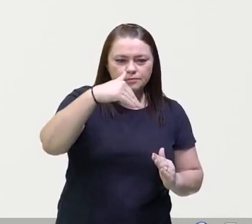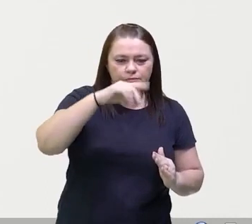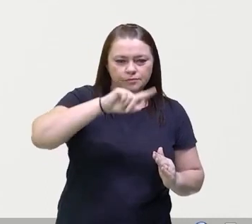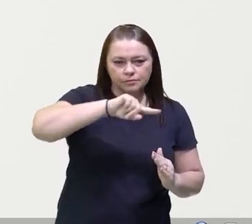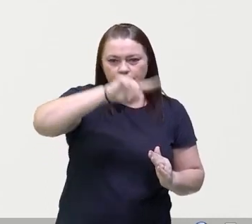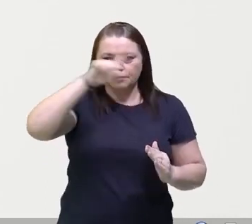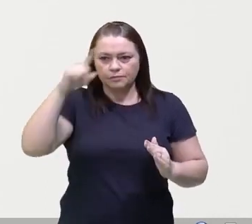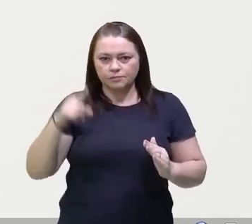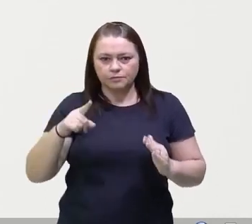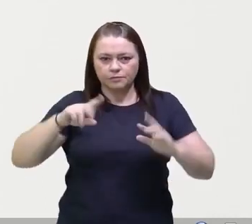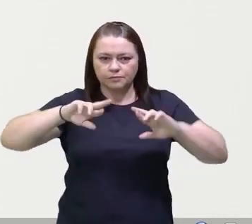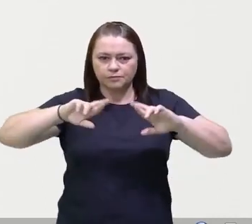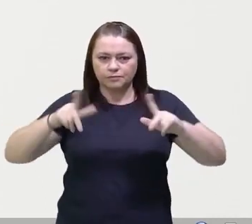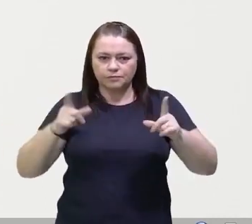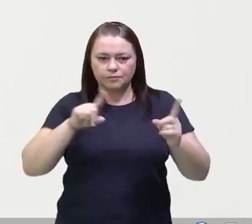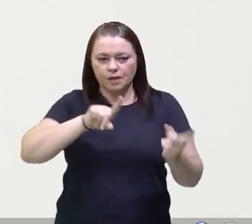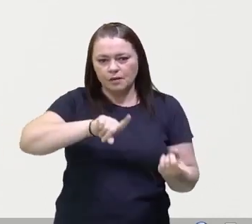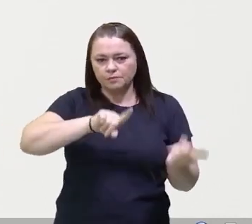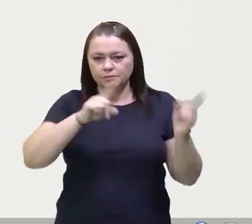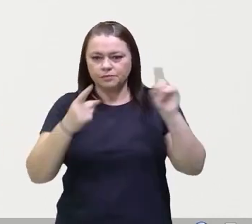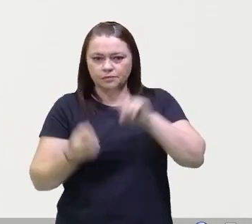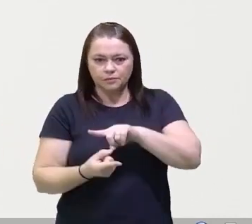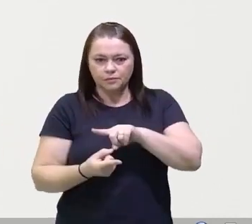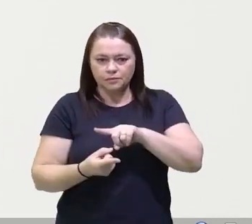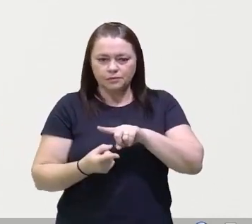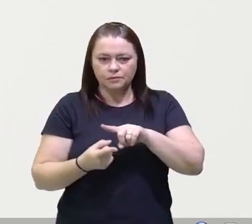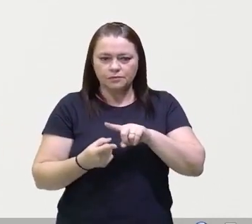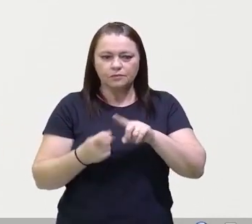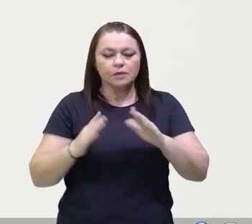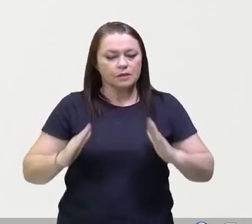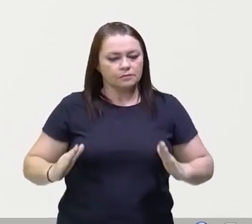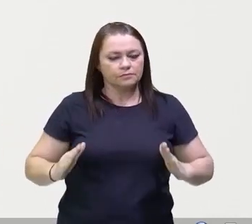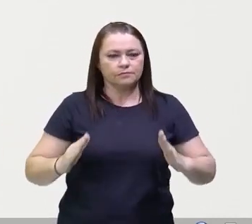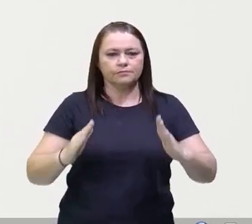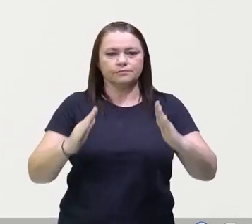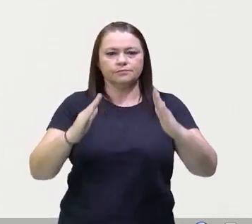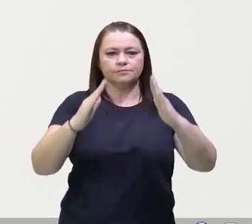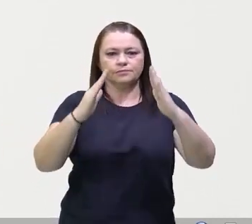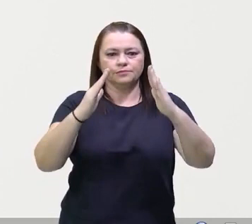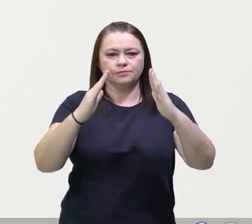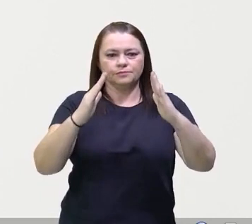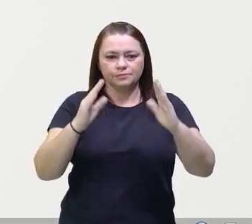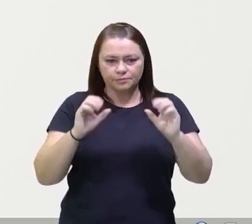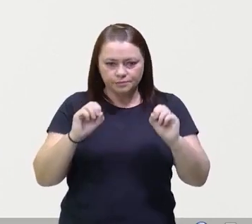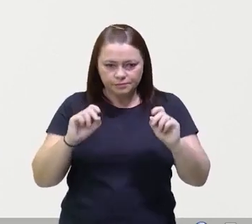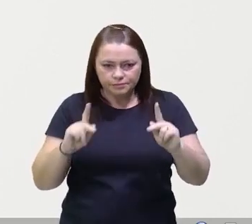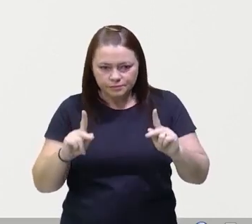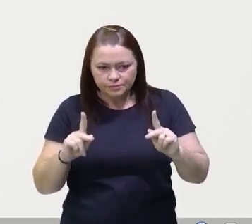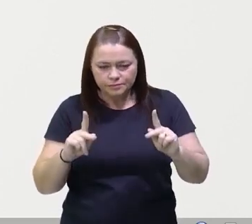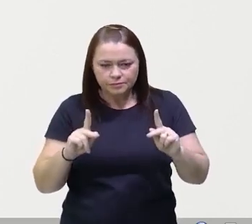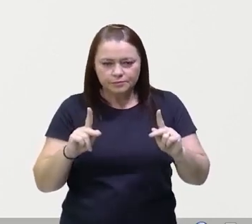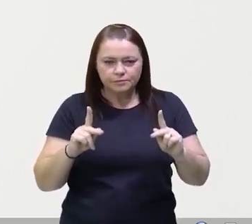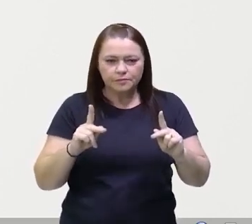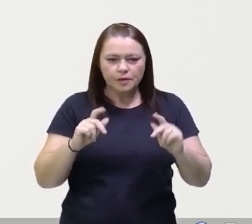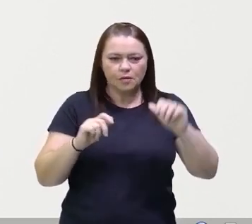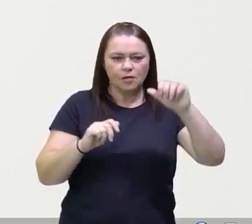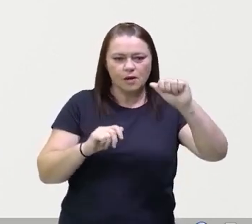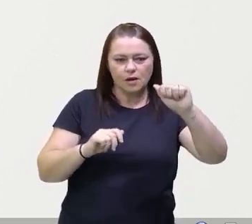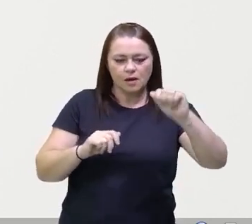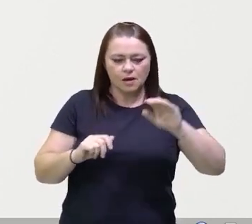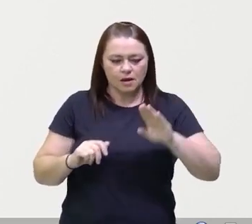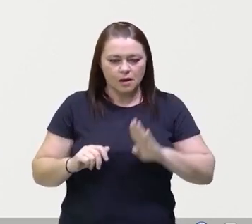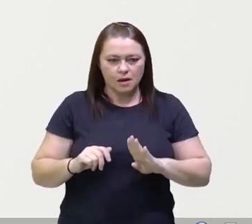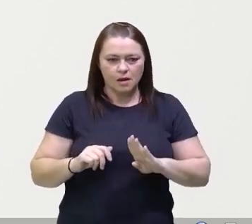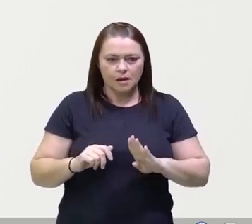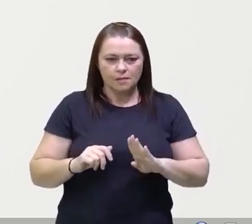oposto, ok? Ambos são paralelos, ó. Se eu chamar essas retas aqui de suporte, retas A e B,